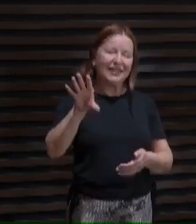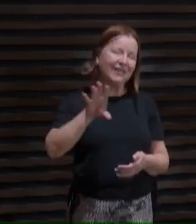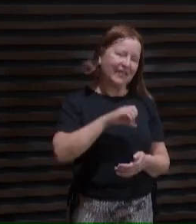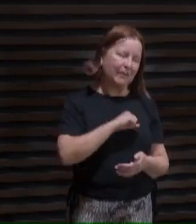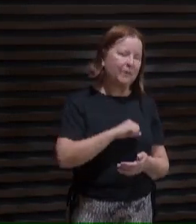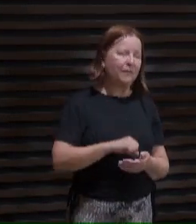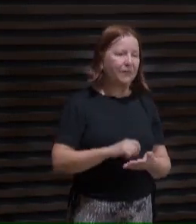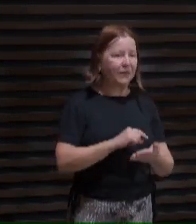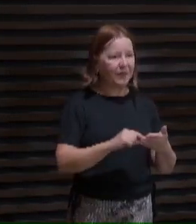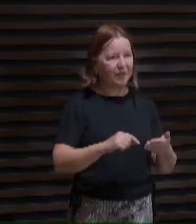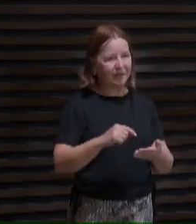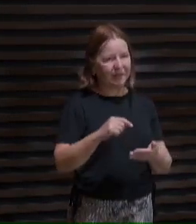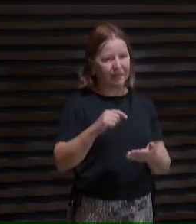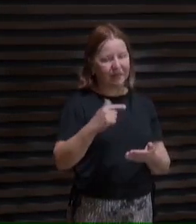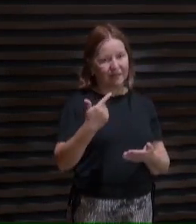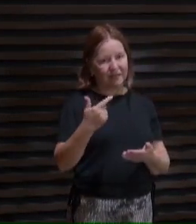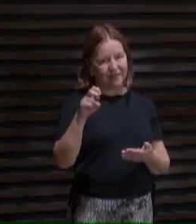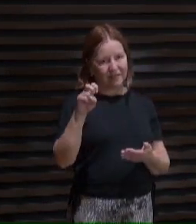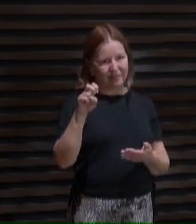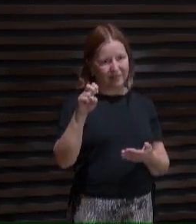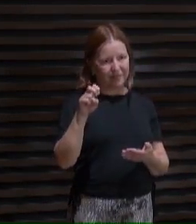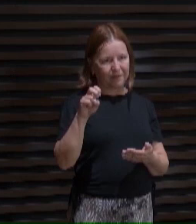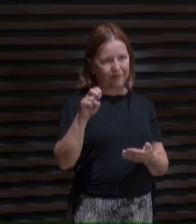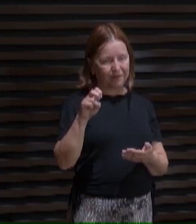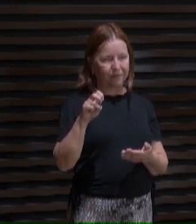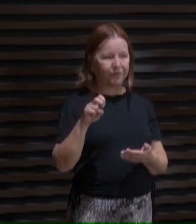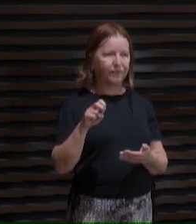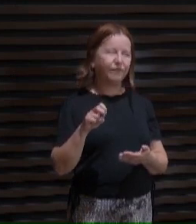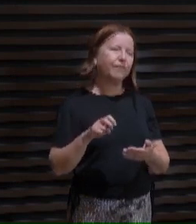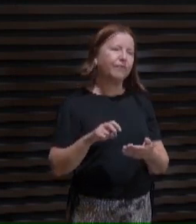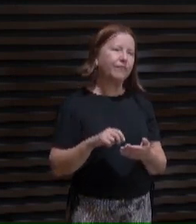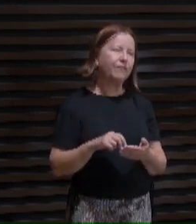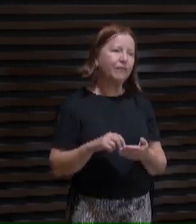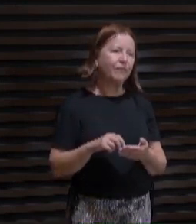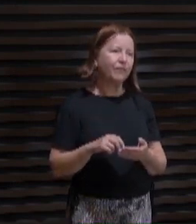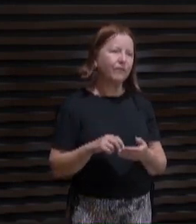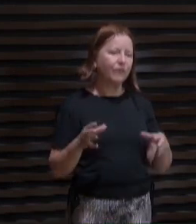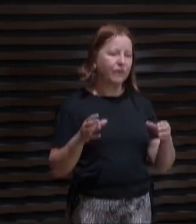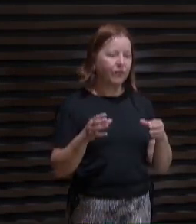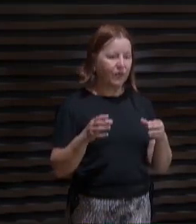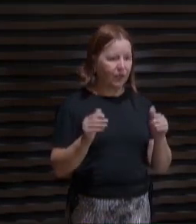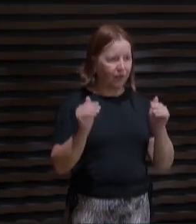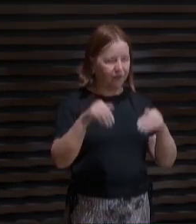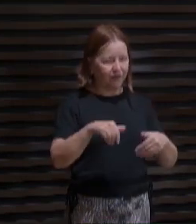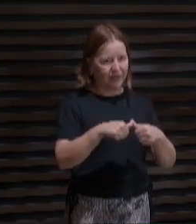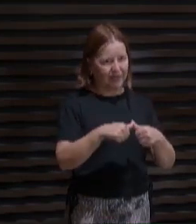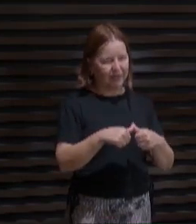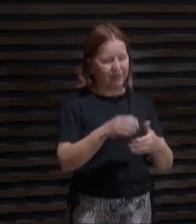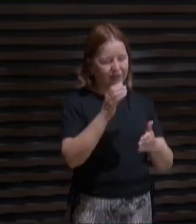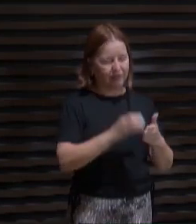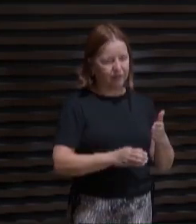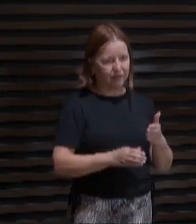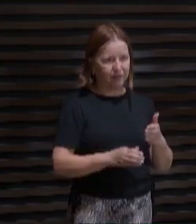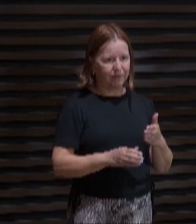O verso 25 é o epílogo deste capítulo. Há, porém, ainda muitas outras coisas